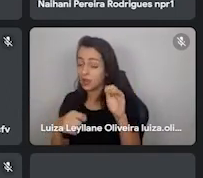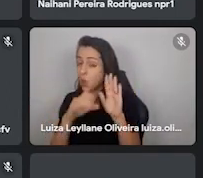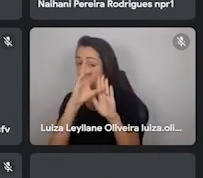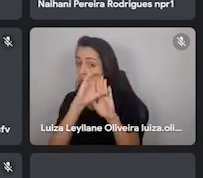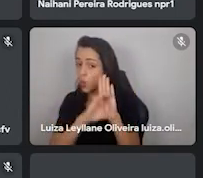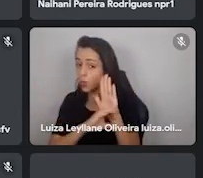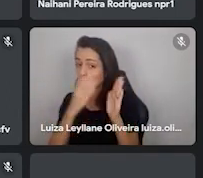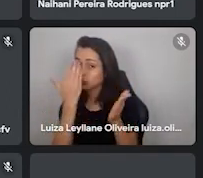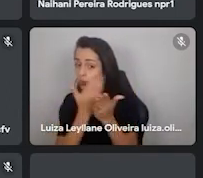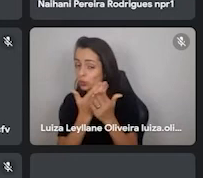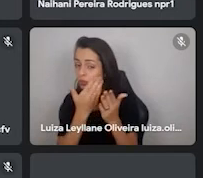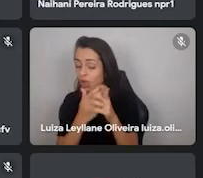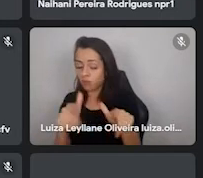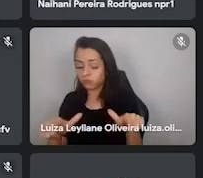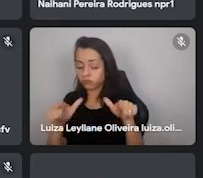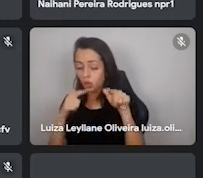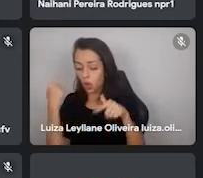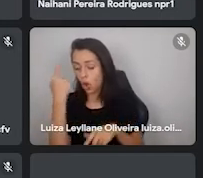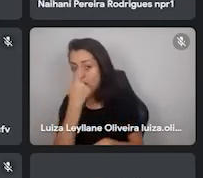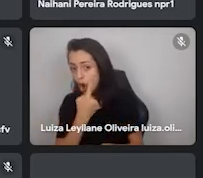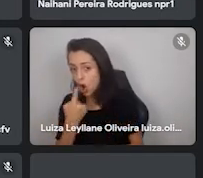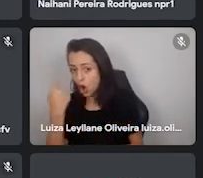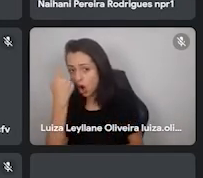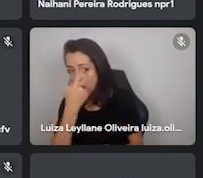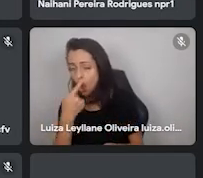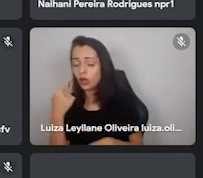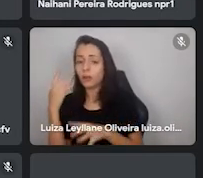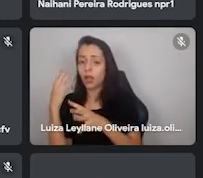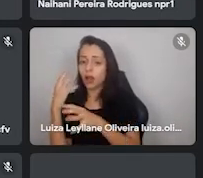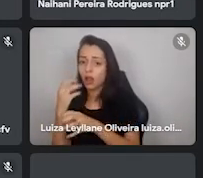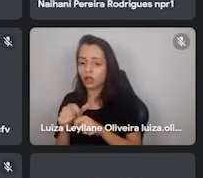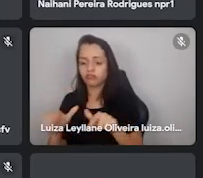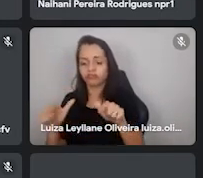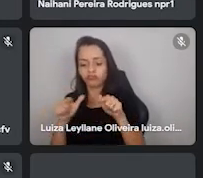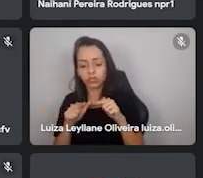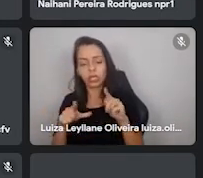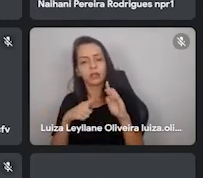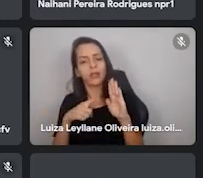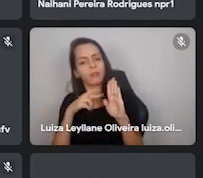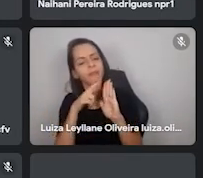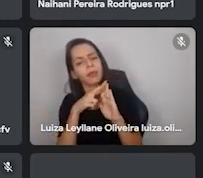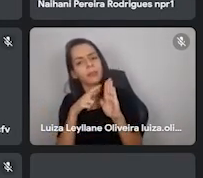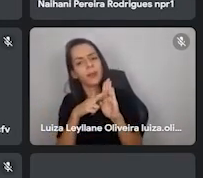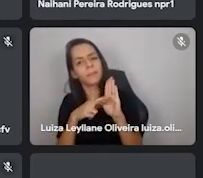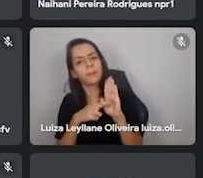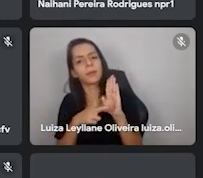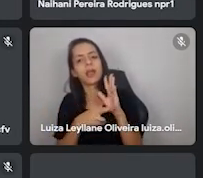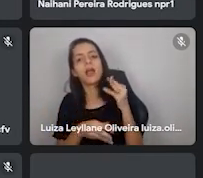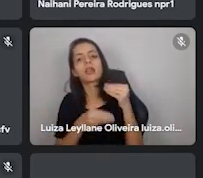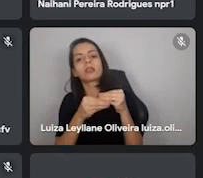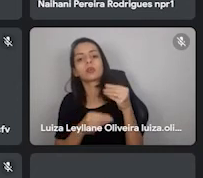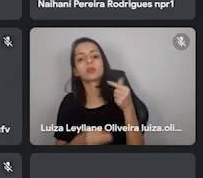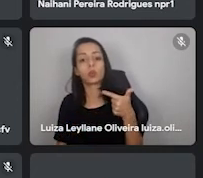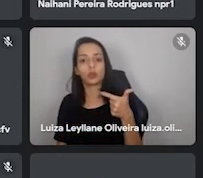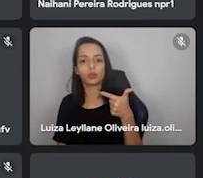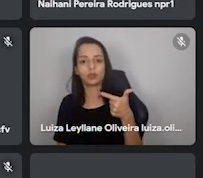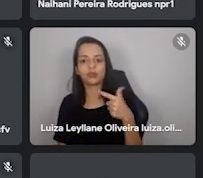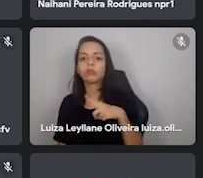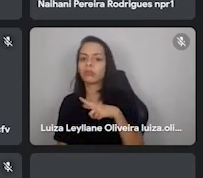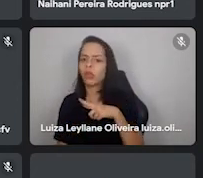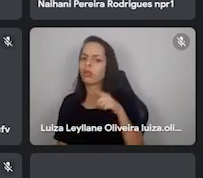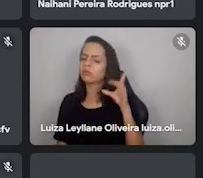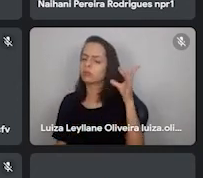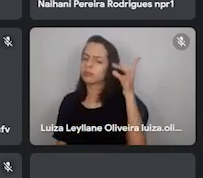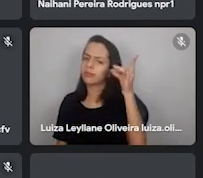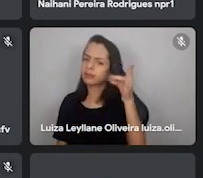mínimo, carga horária e demais determinações estabelecidas no anexo 2, que fala ali